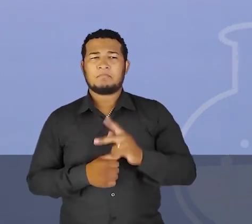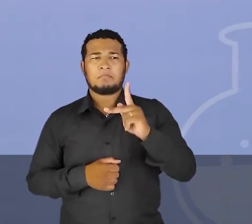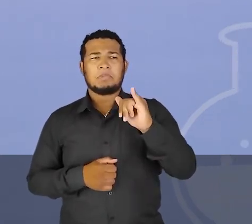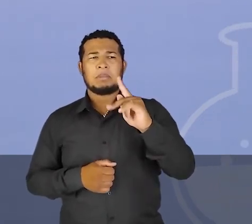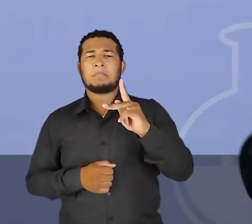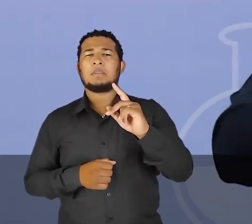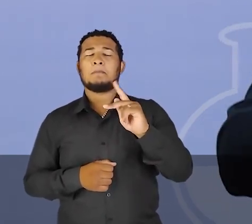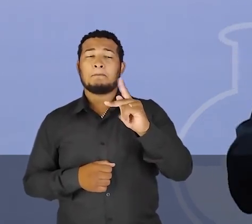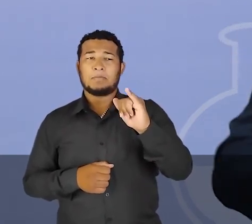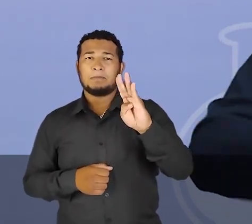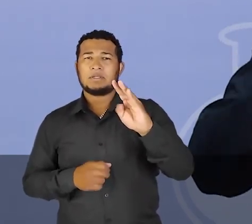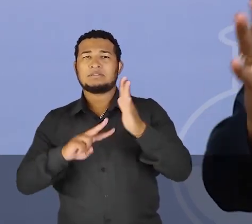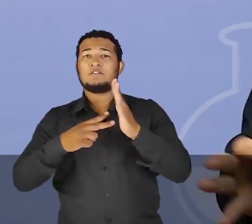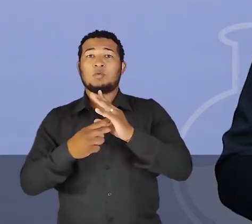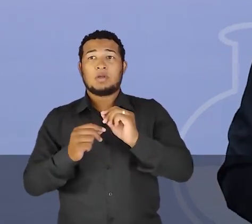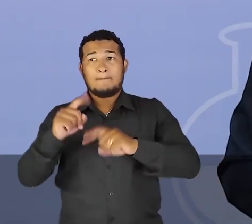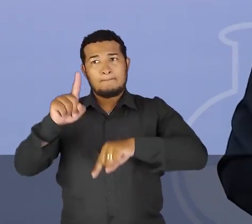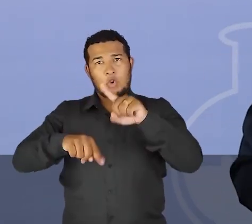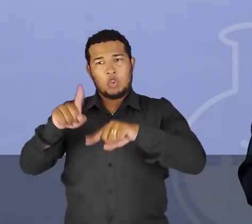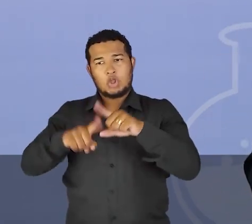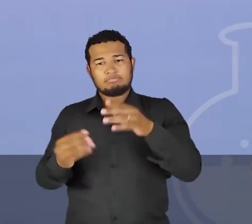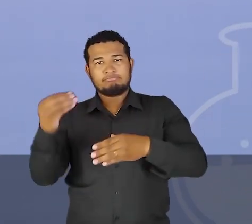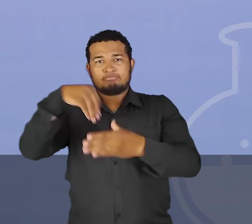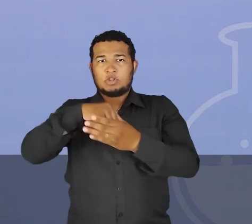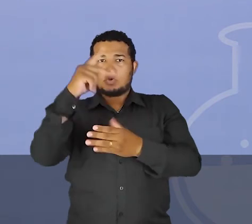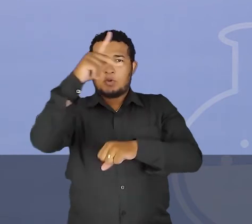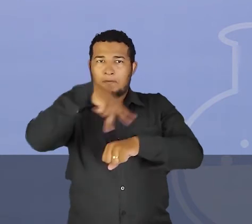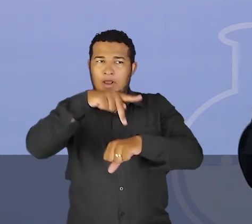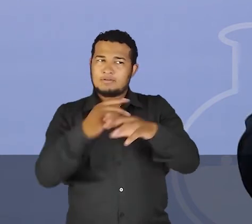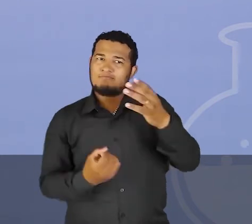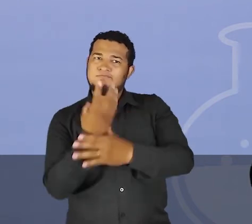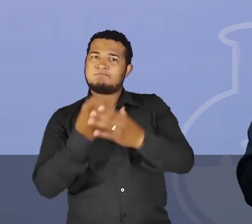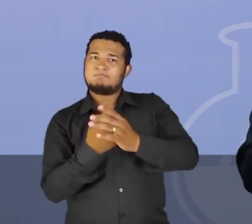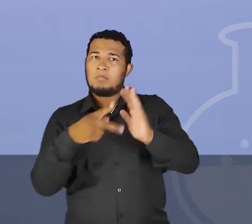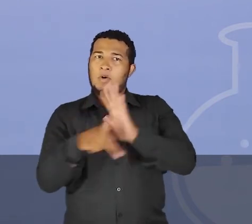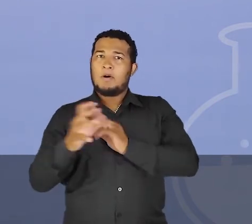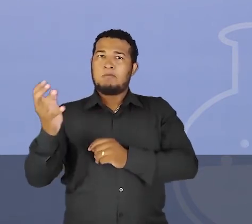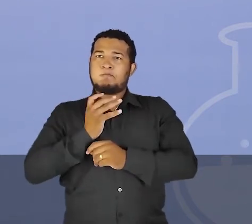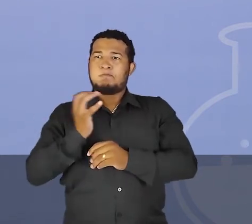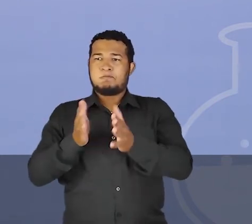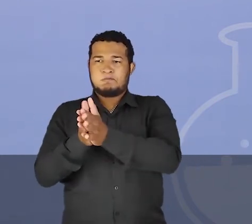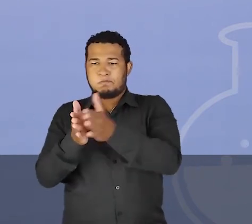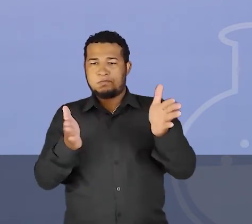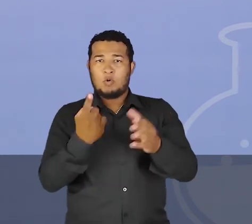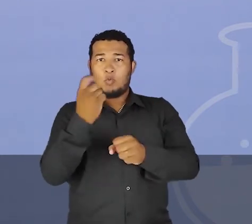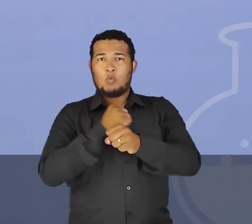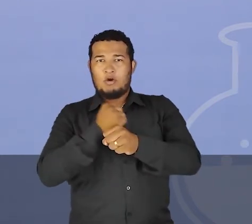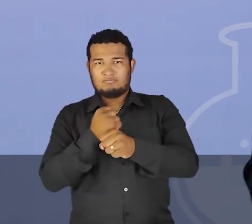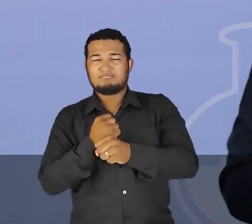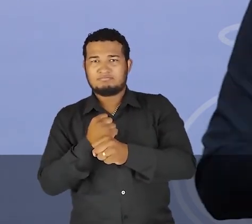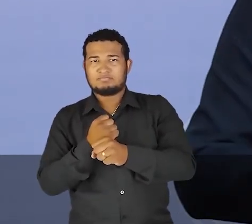PIB? Produto Interno Bruto. É o que um país produz de riqueza num período de um ano. Então,